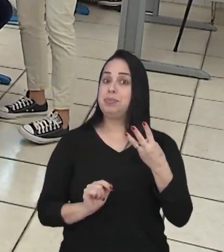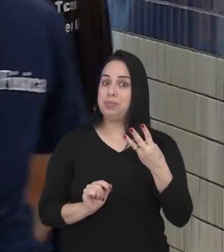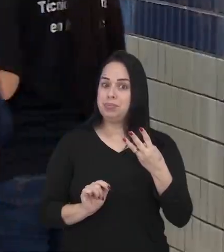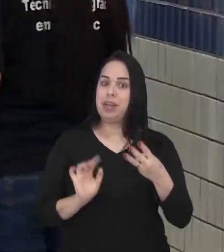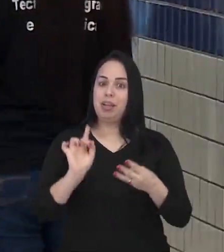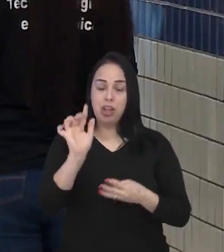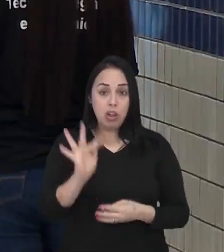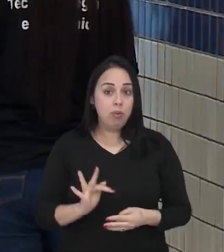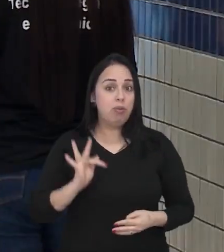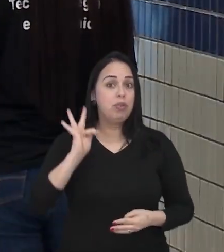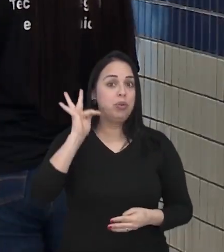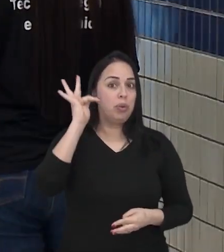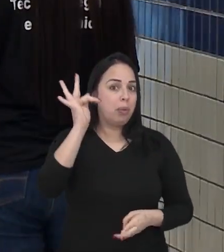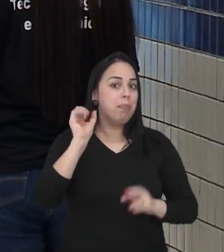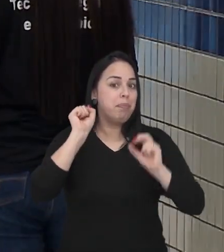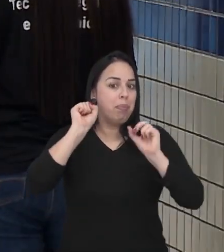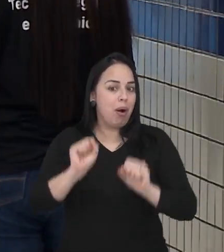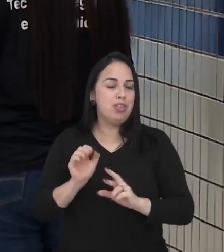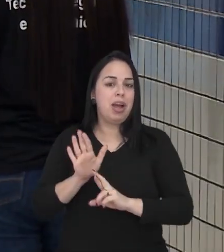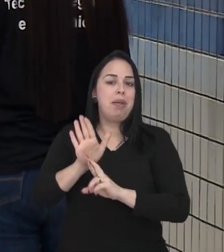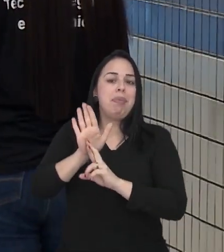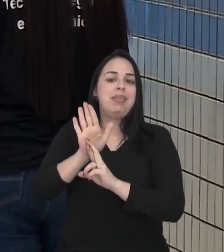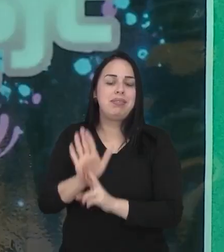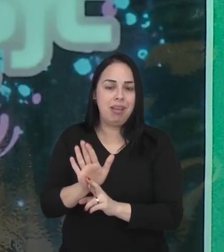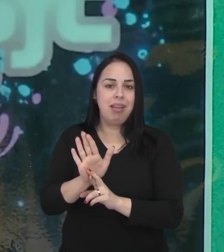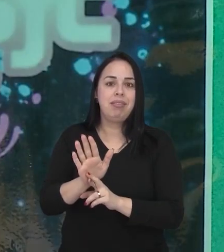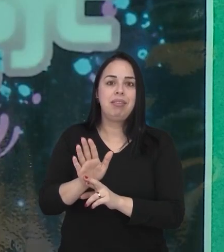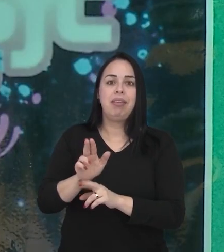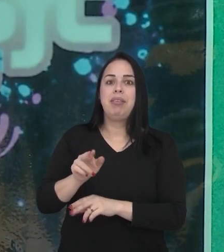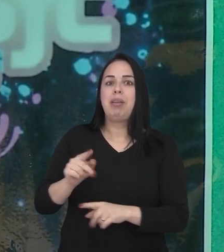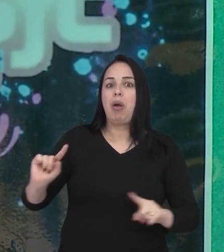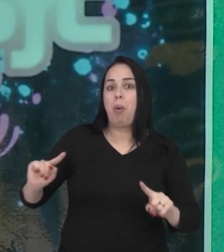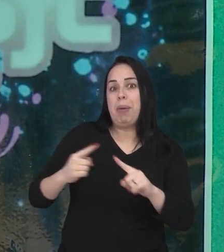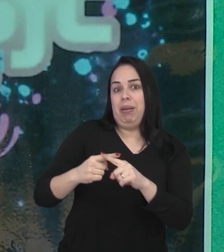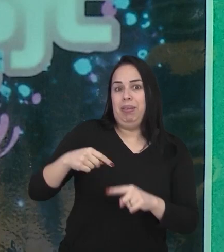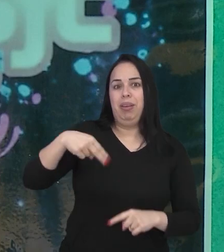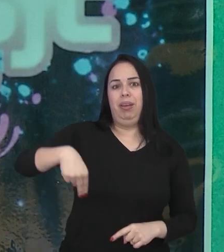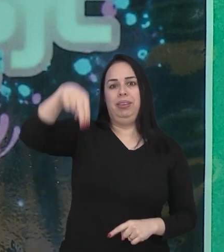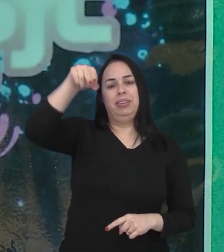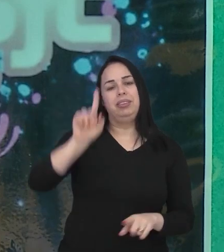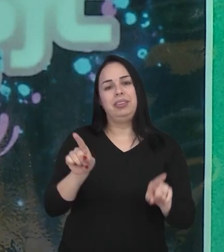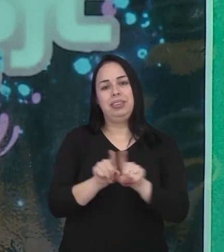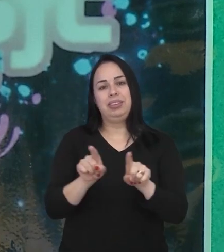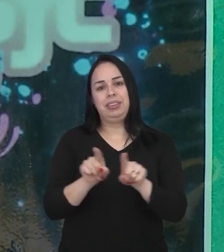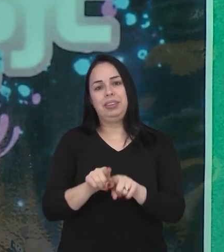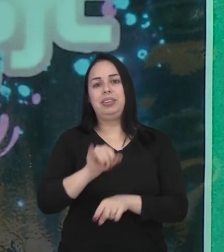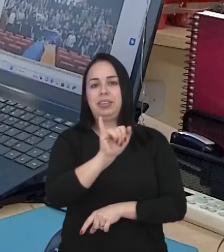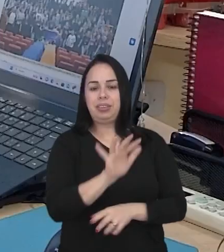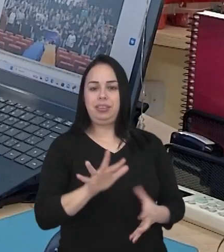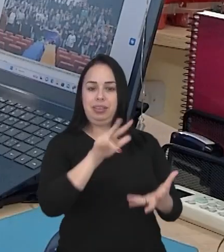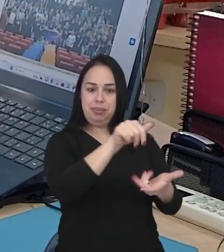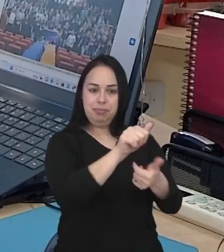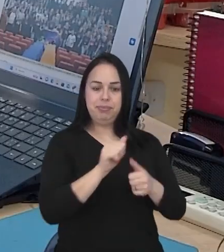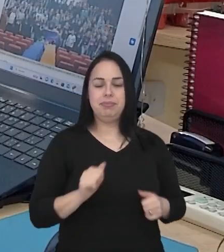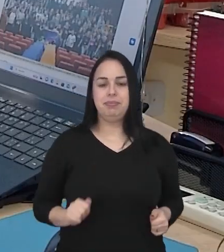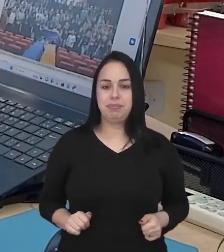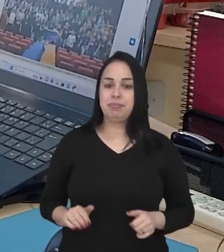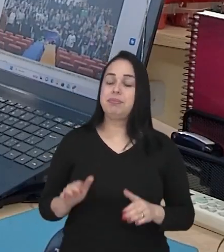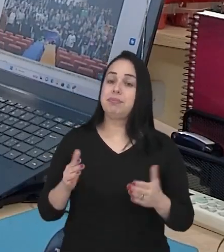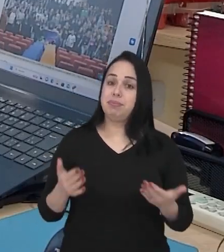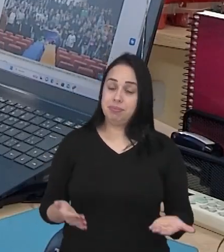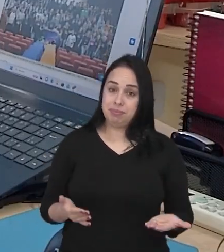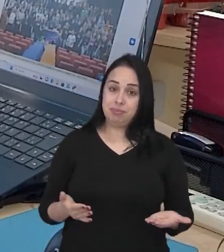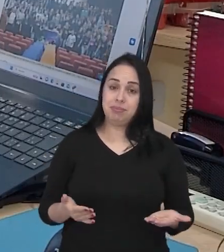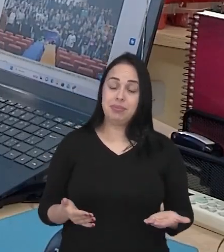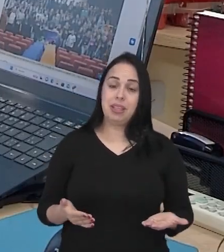natureza. Futuramente, poderão levar o nome da cidade para competições nacionais e internacionais. Prepara Campeões, uma ação